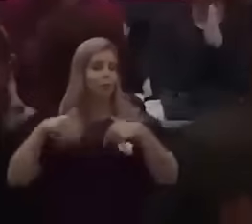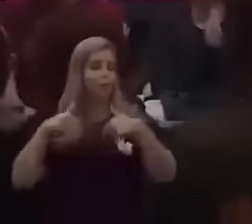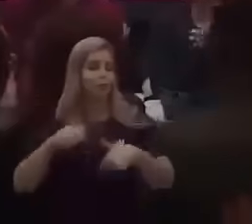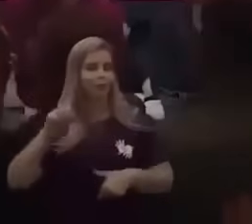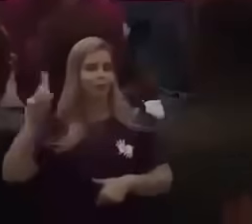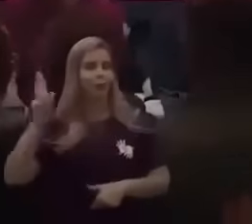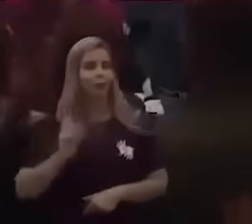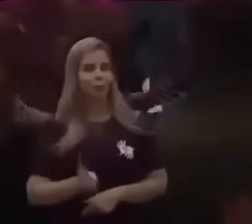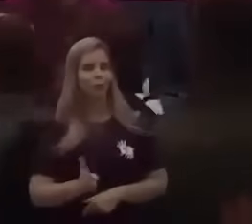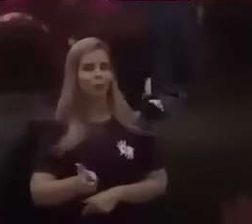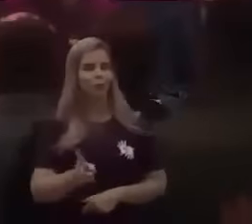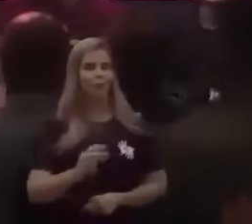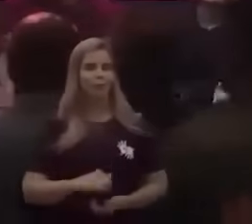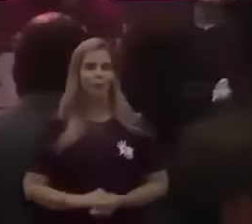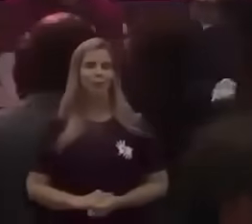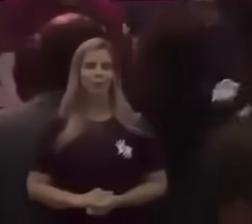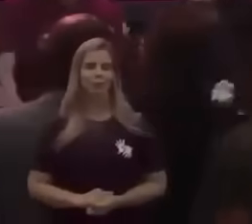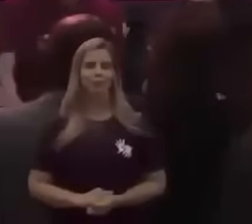continua.